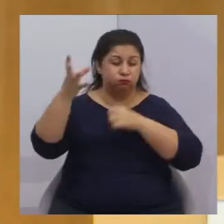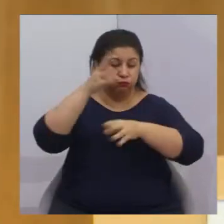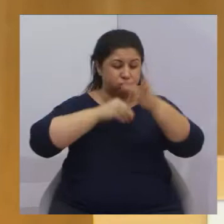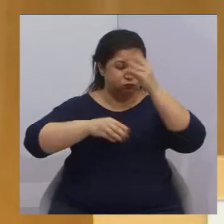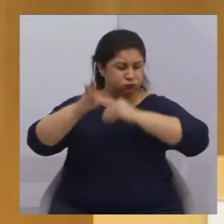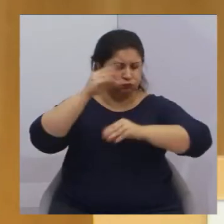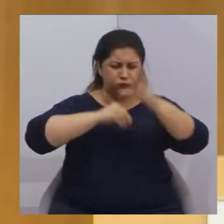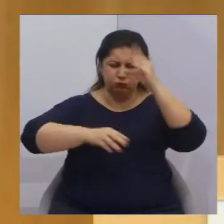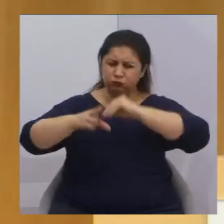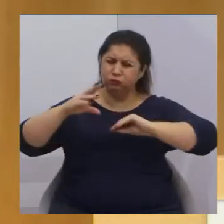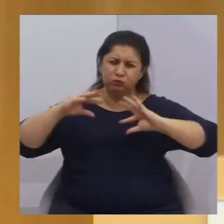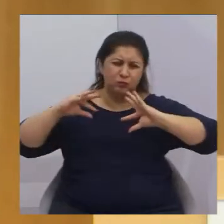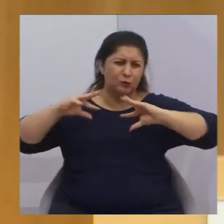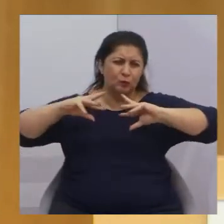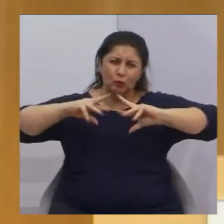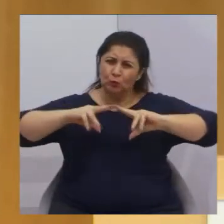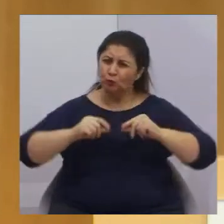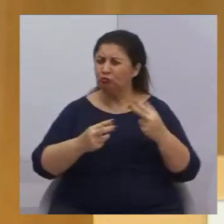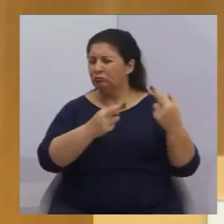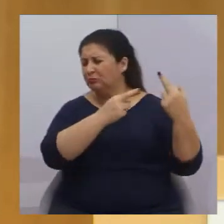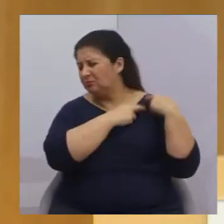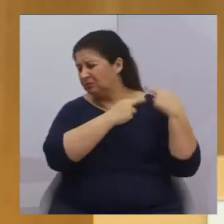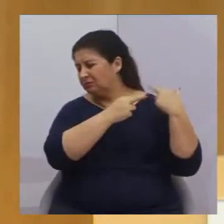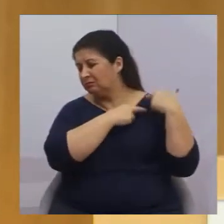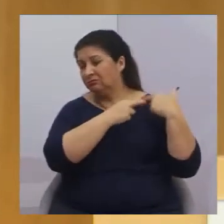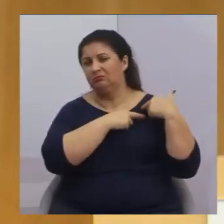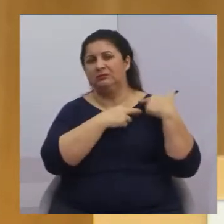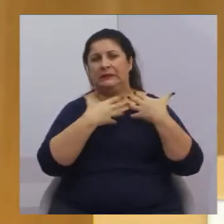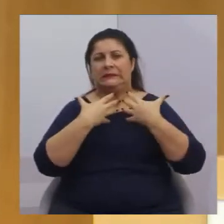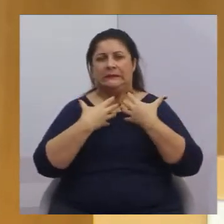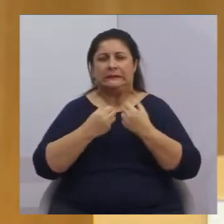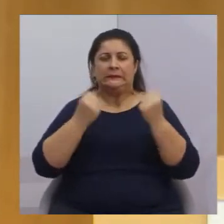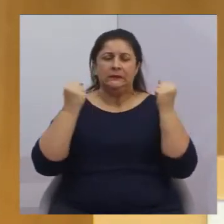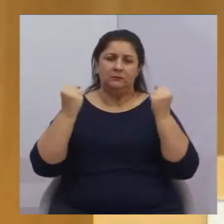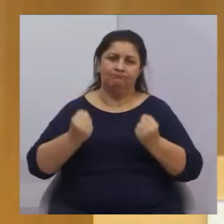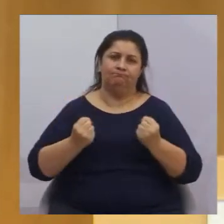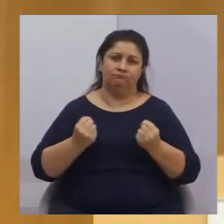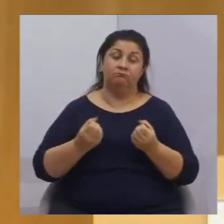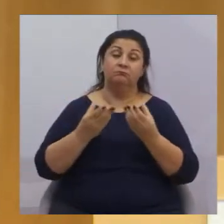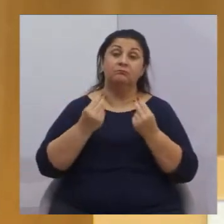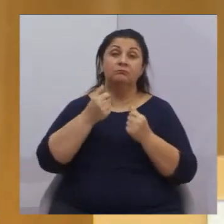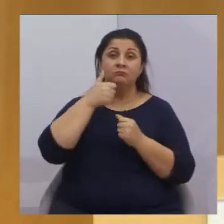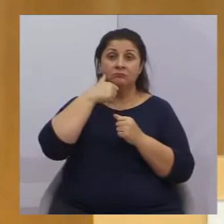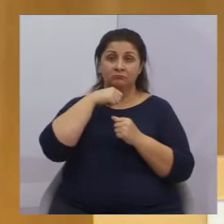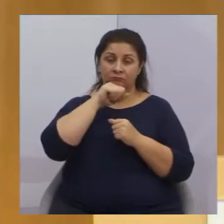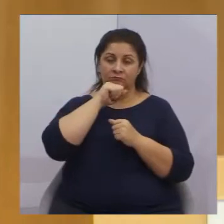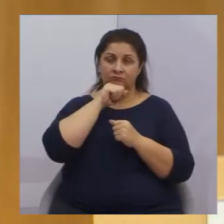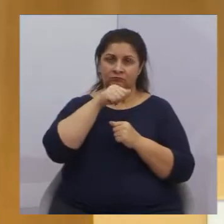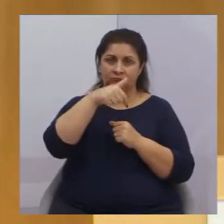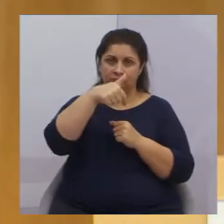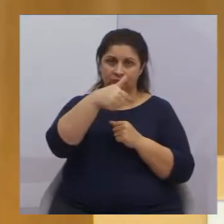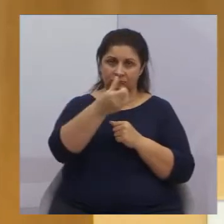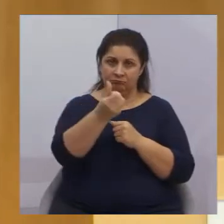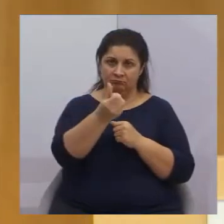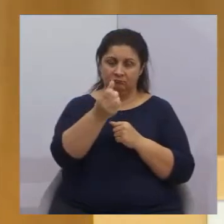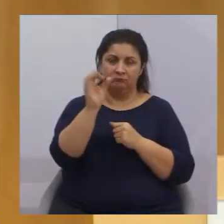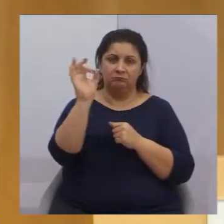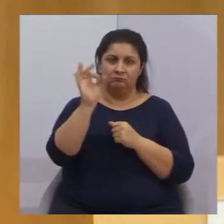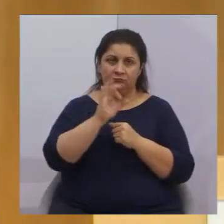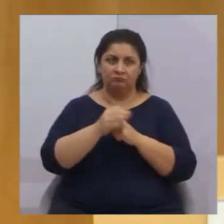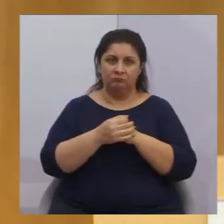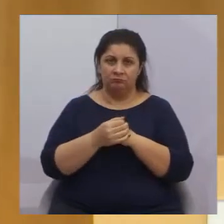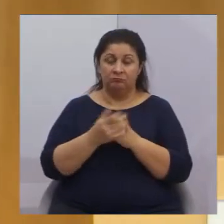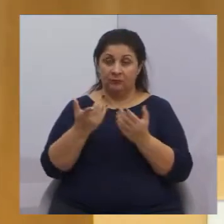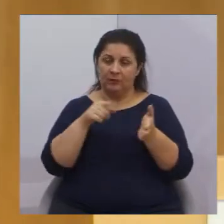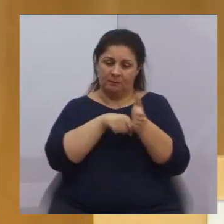com relação a essa carga de trabalho. Então, muitas delas, 76%, por exemplo, nos Estados